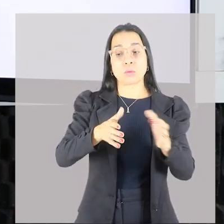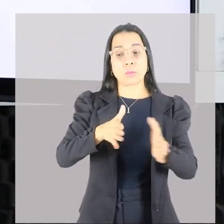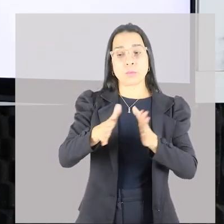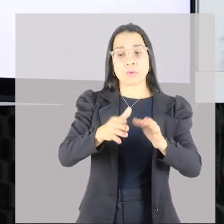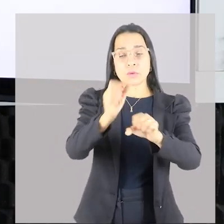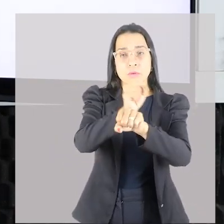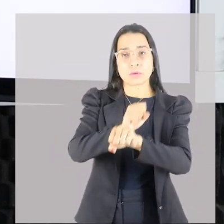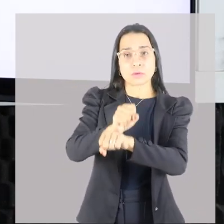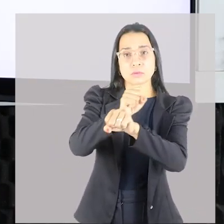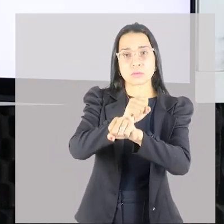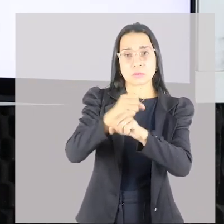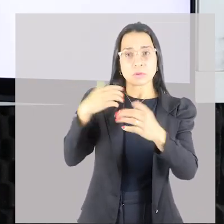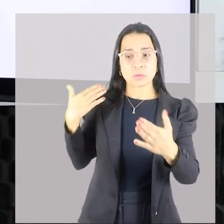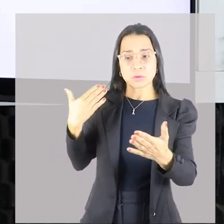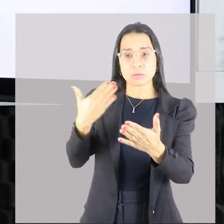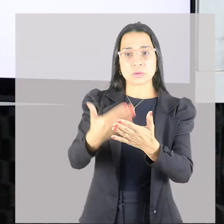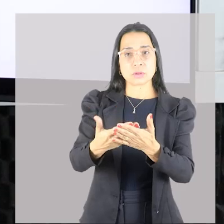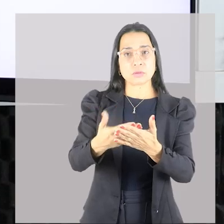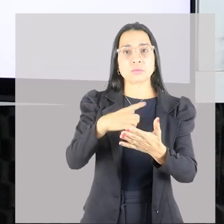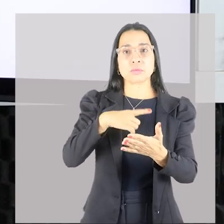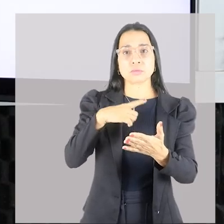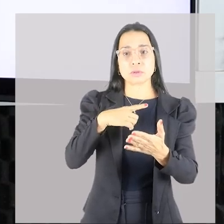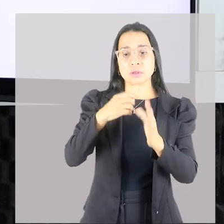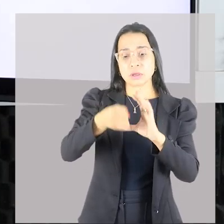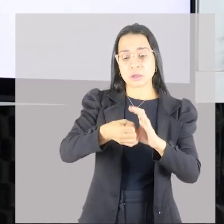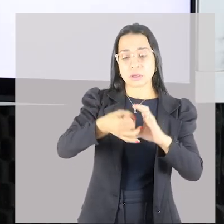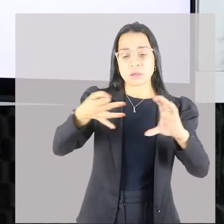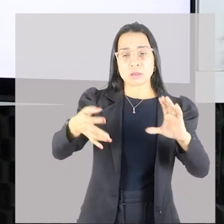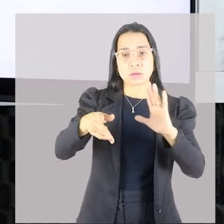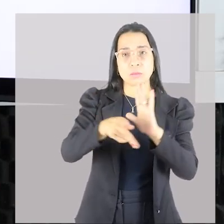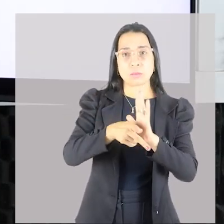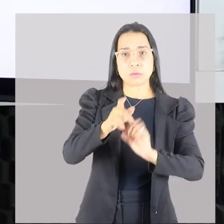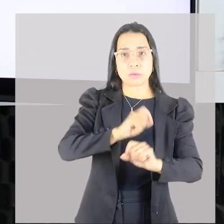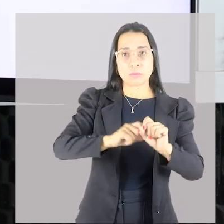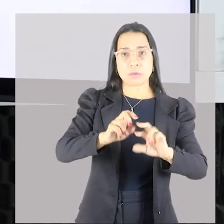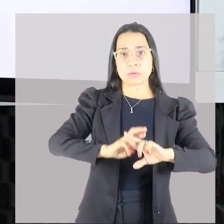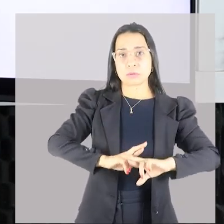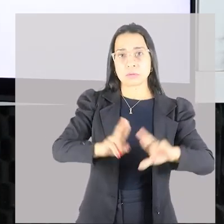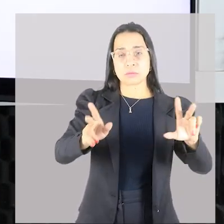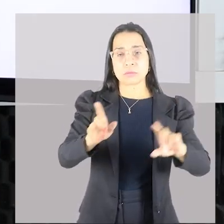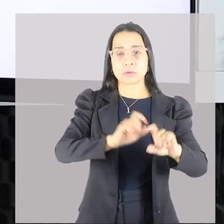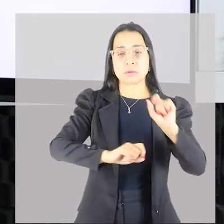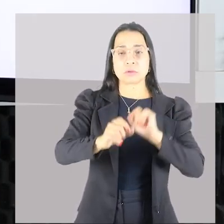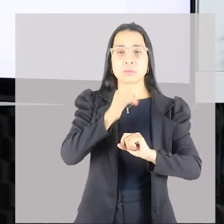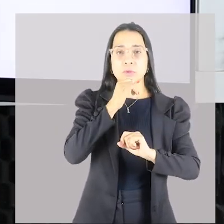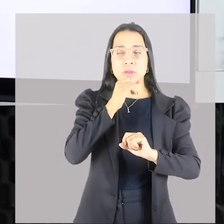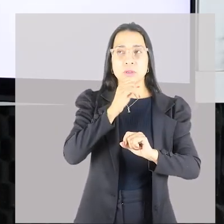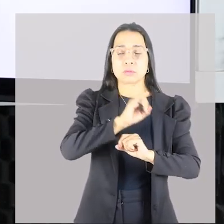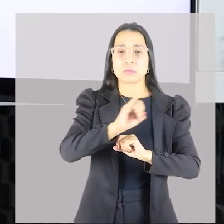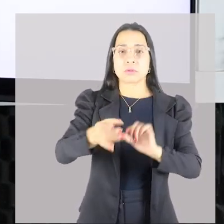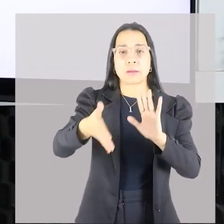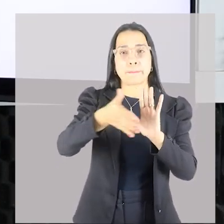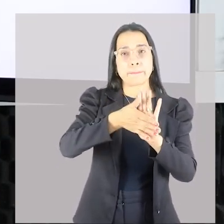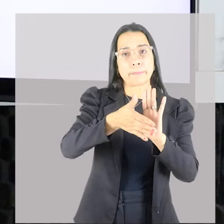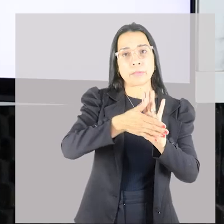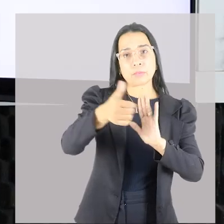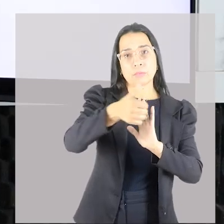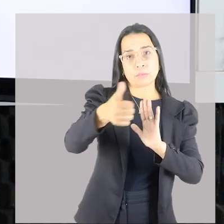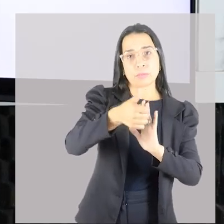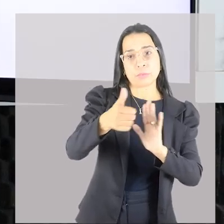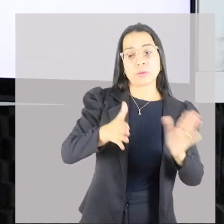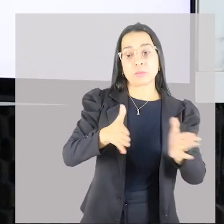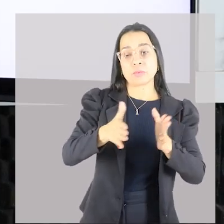do tempo eles vão assumindo características diferentes. Então, por exemplo, se a pauta no primeiro momento era a libertação